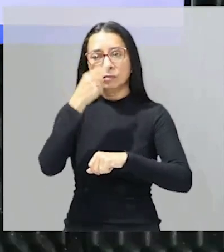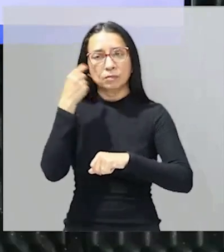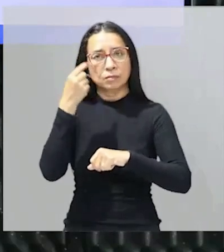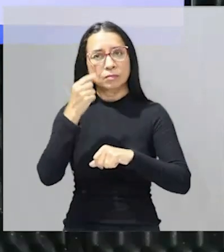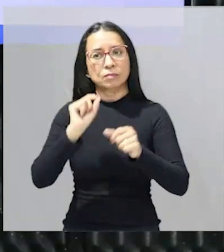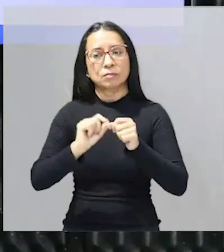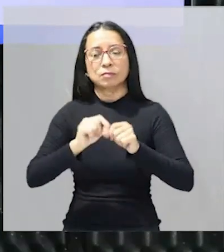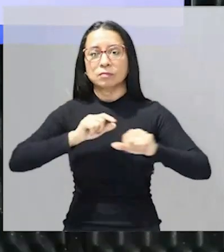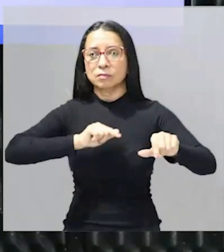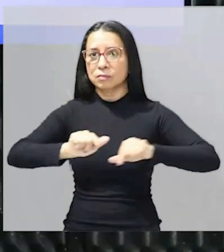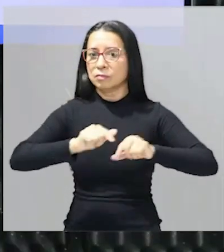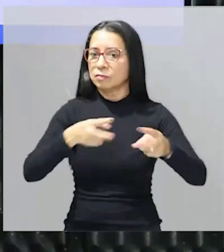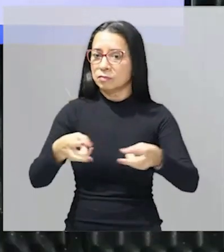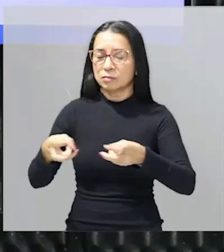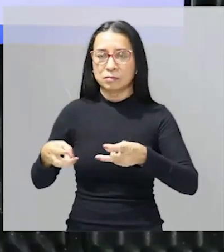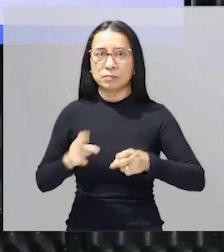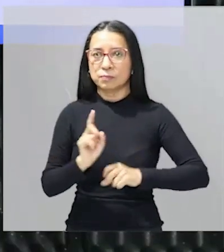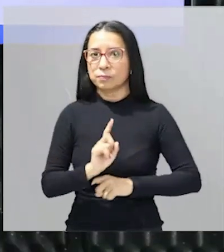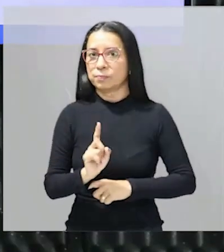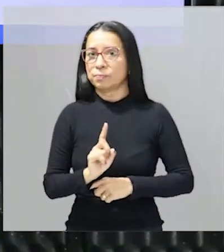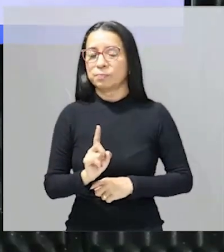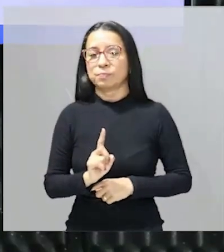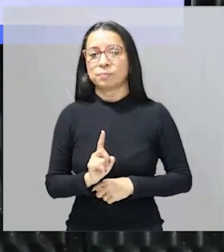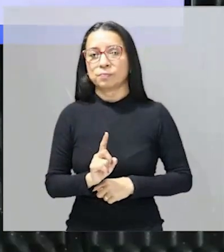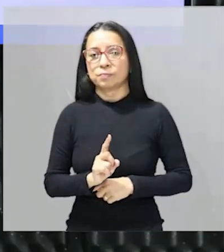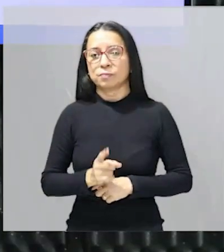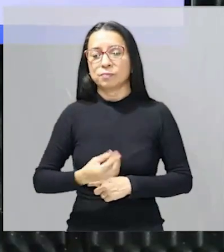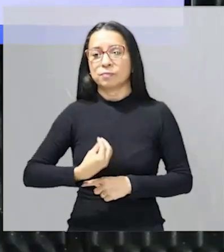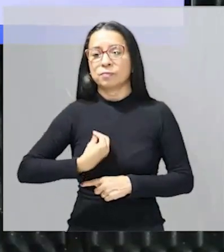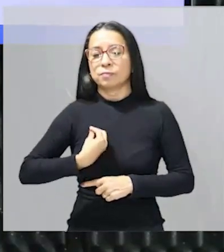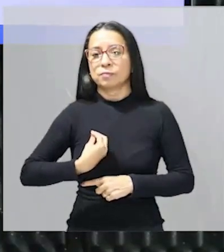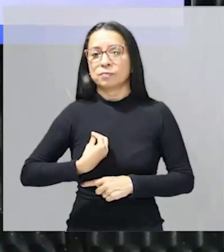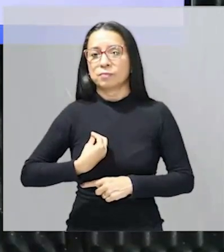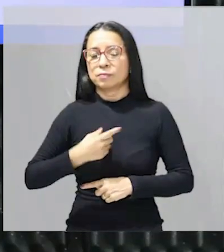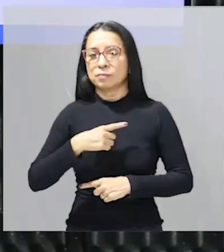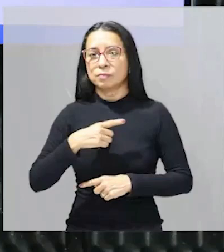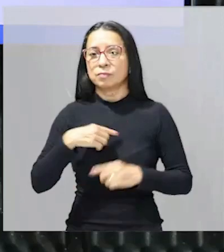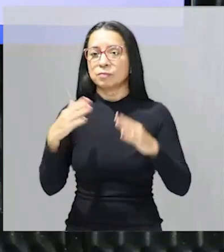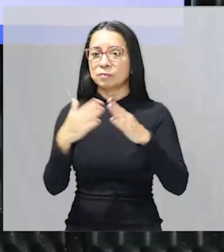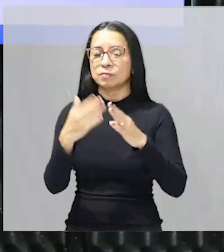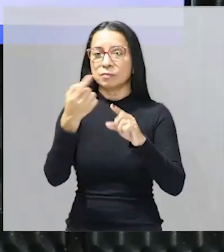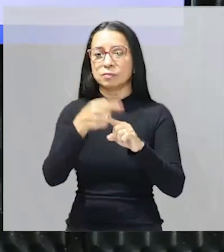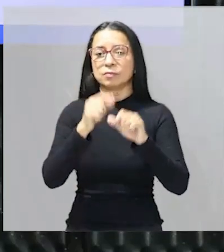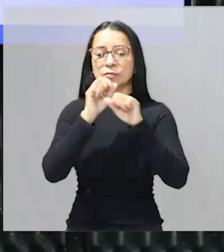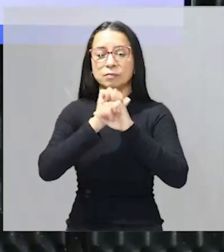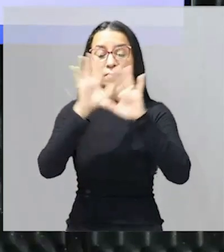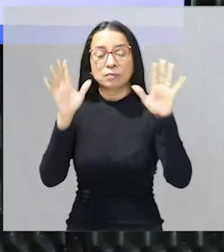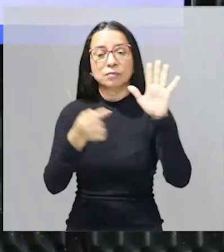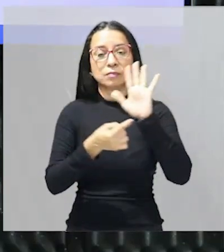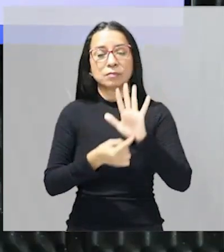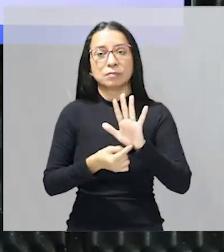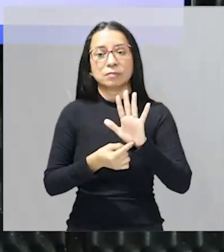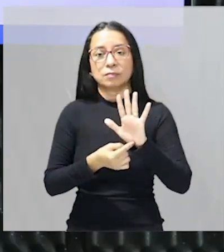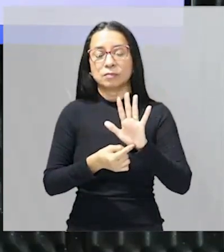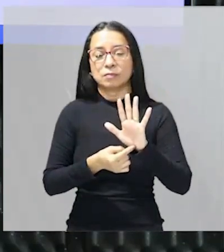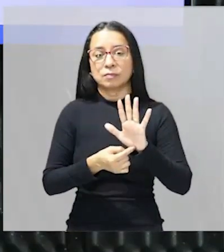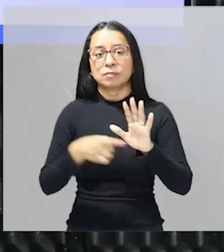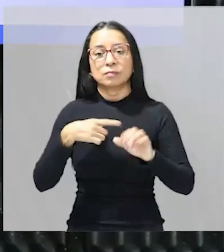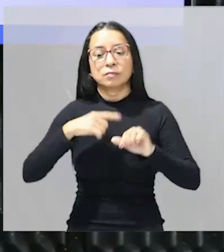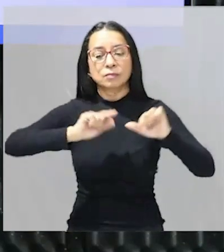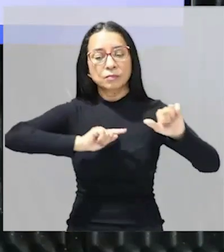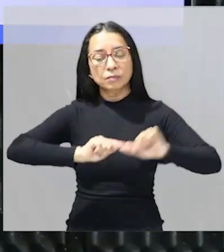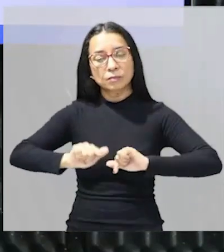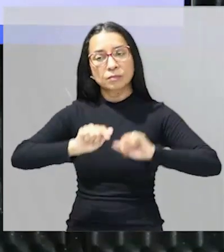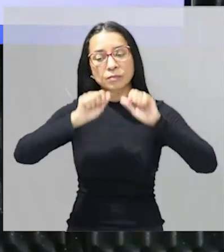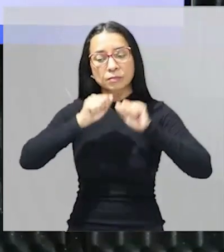o trabalho da exploração. A presença de uma catedral claramente mostra isso, que há um trabalho de